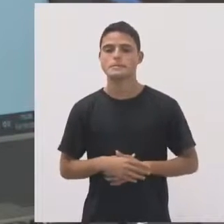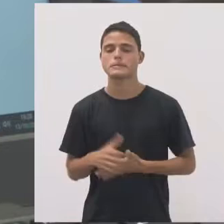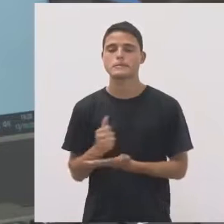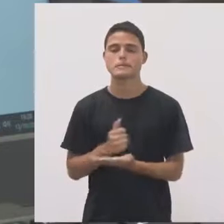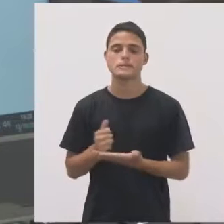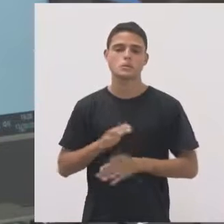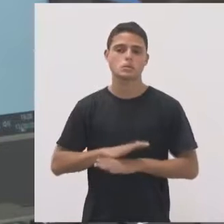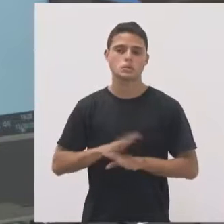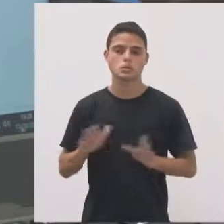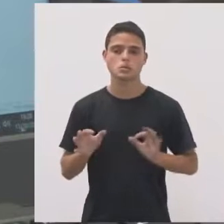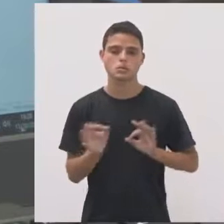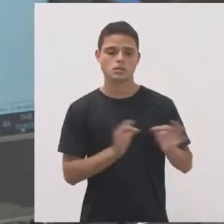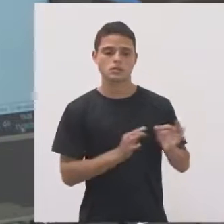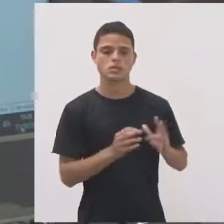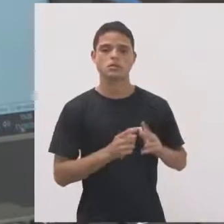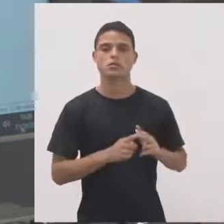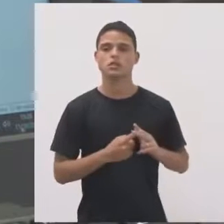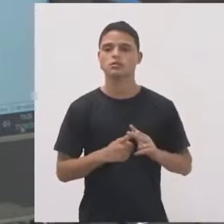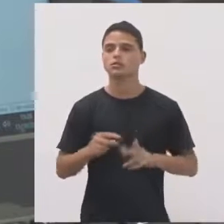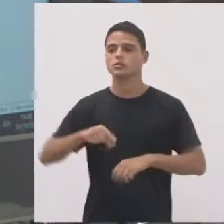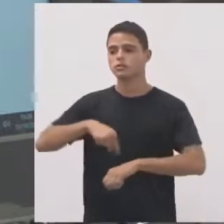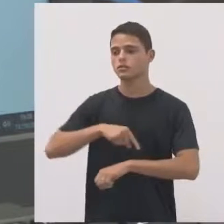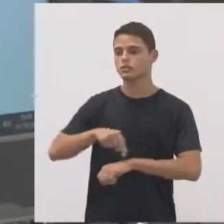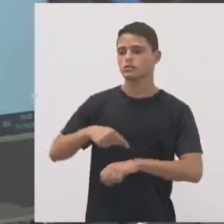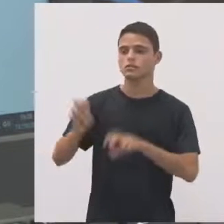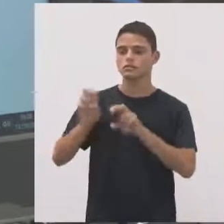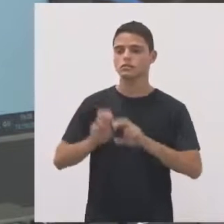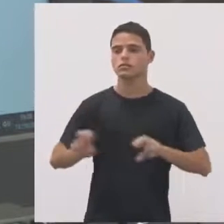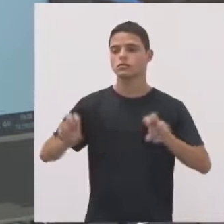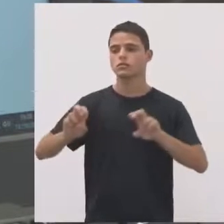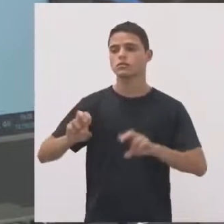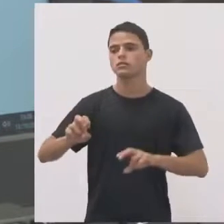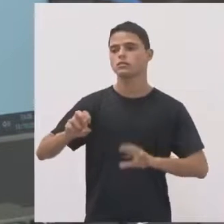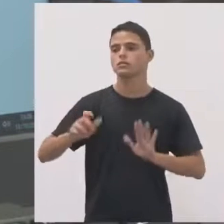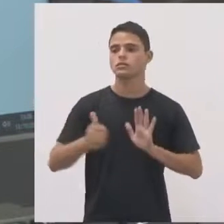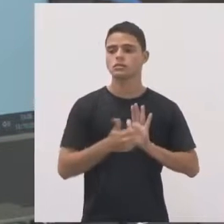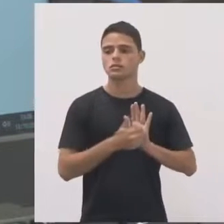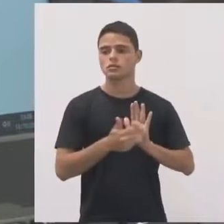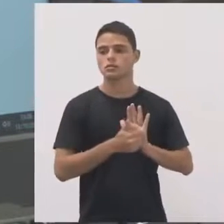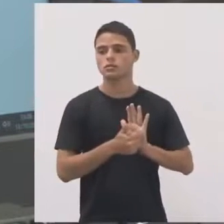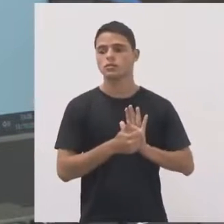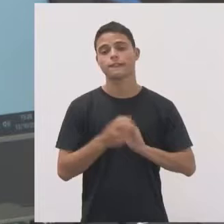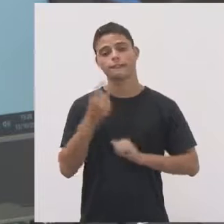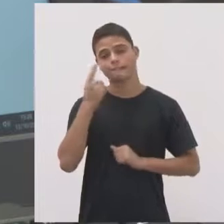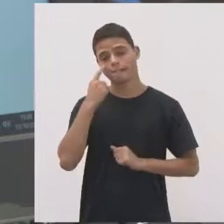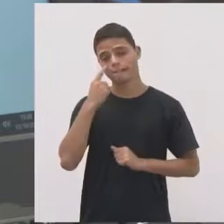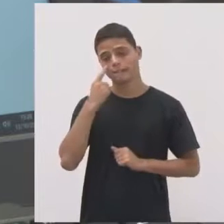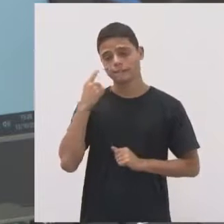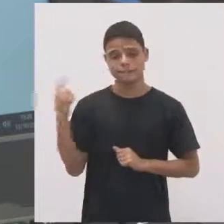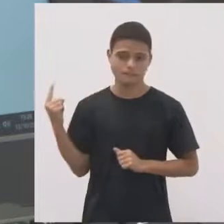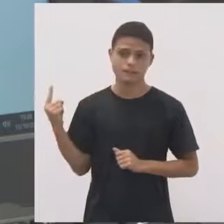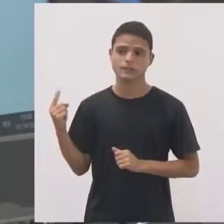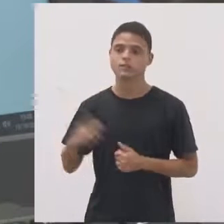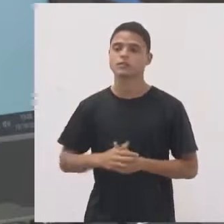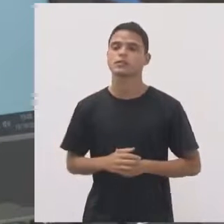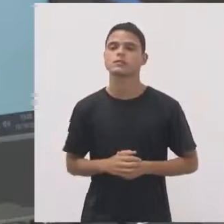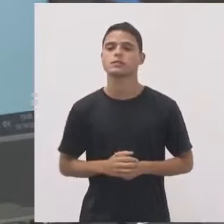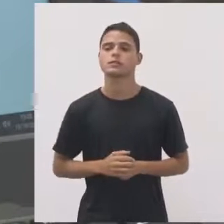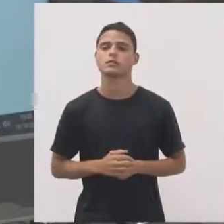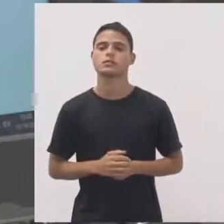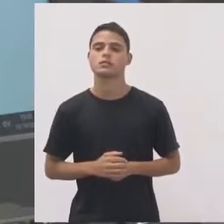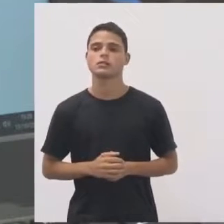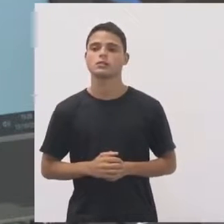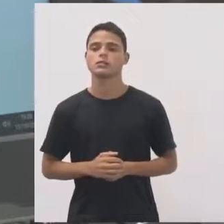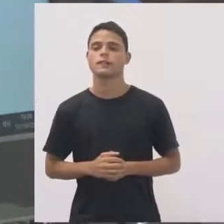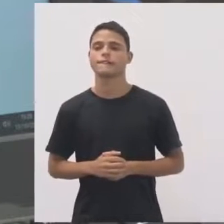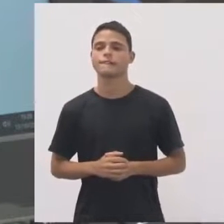isso, né? Só você ajustar o horário do seu notebook da Positivo que ele vai desativar o proxy, tá bom?